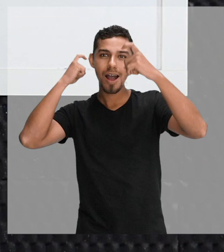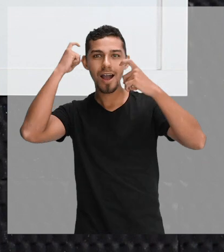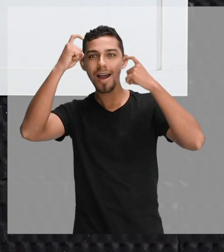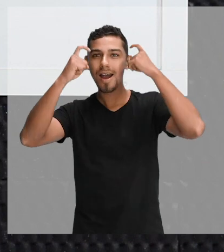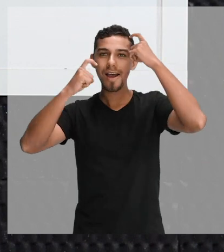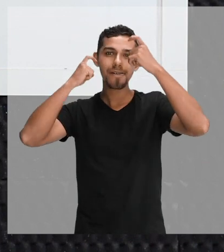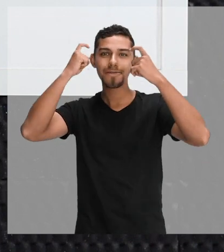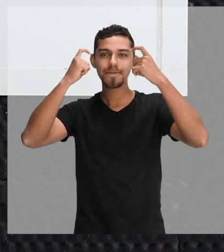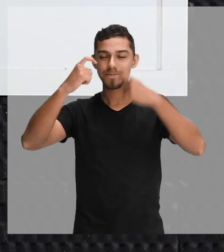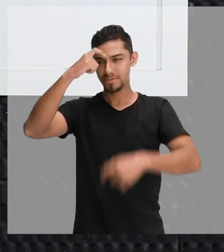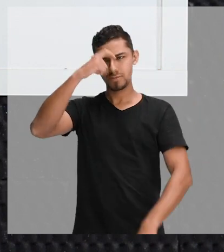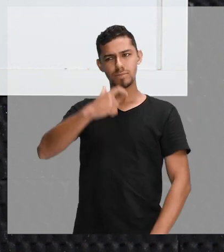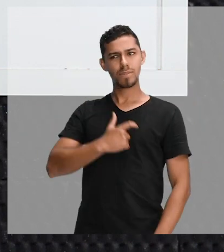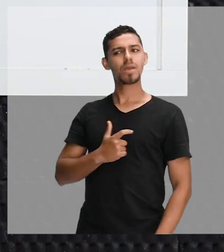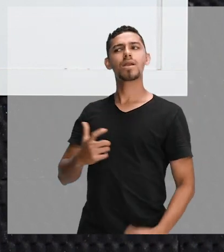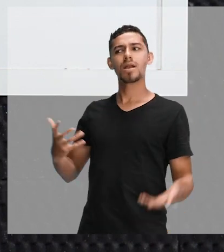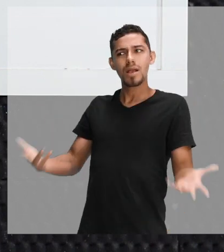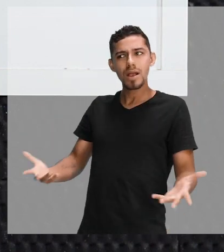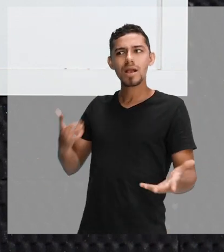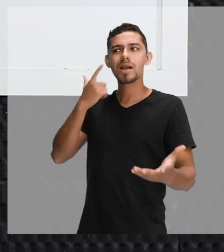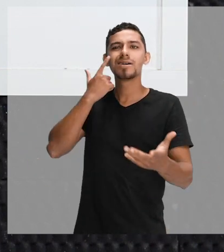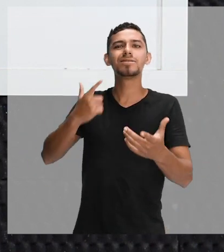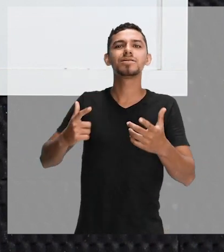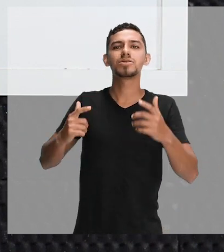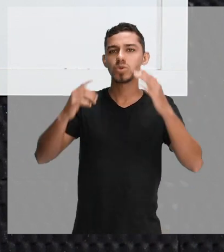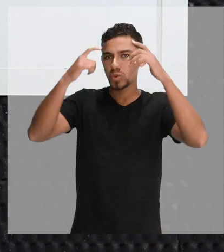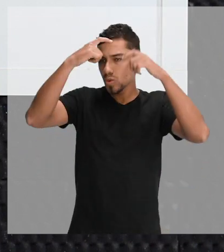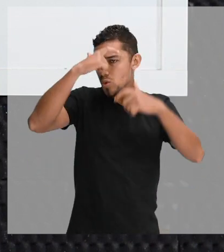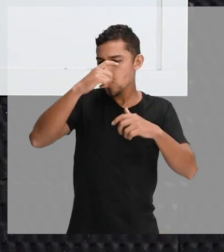além do antropocentrismo, nós